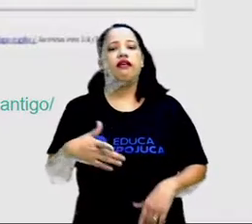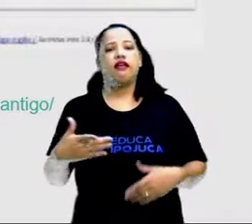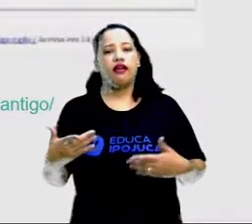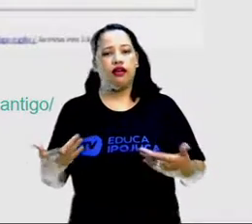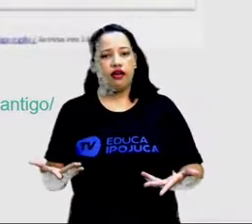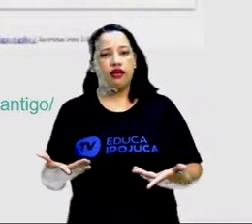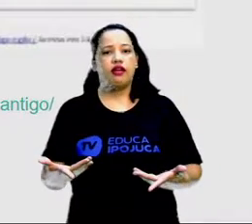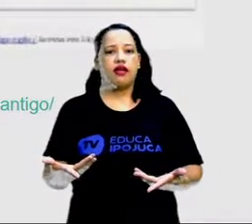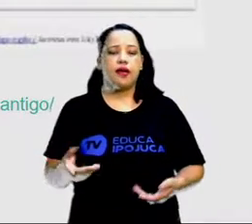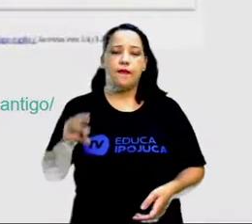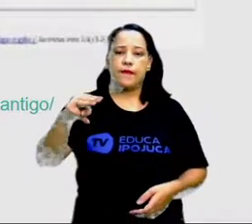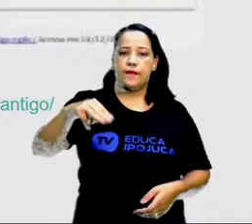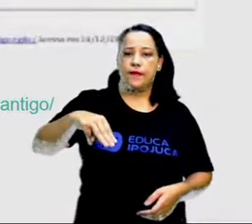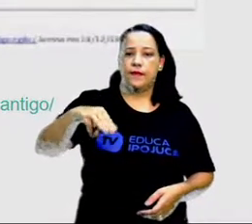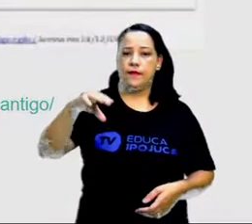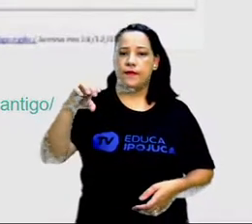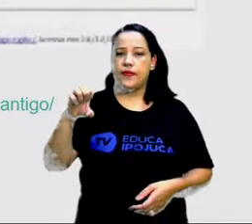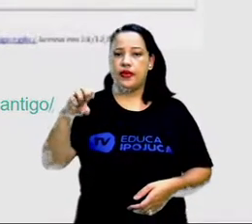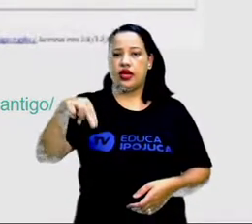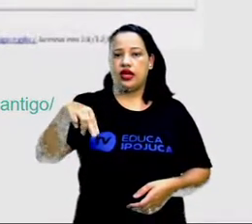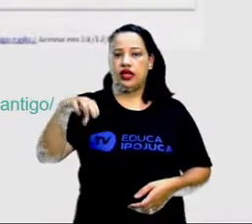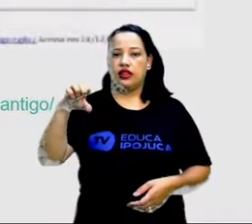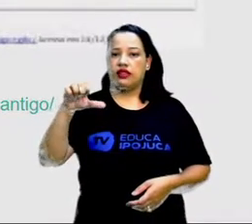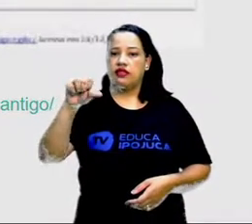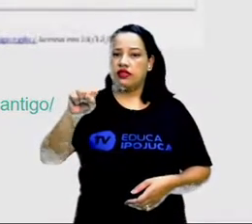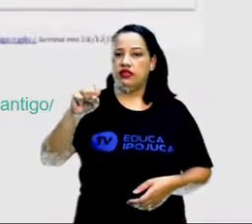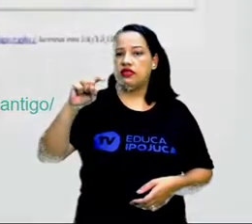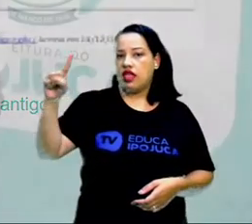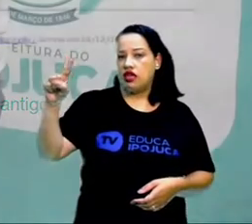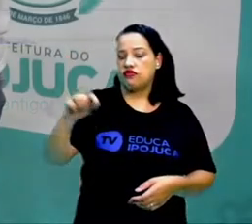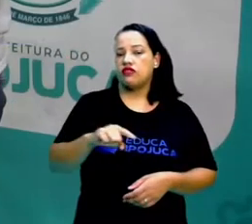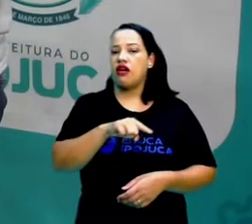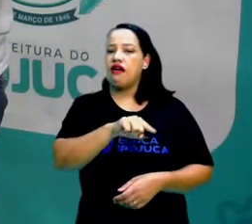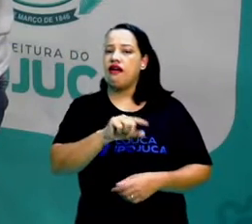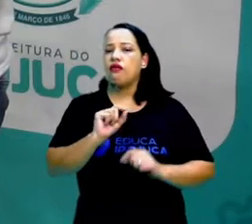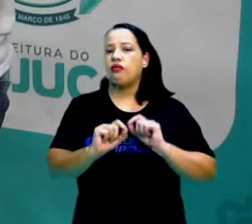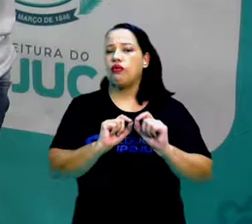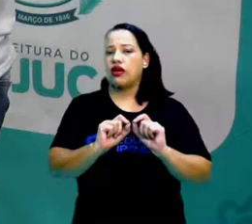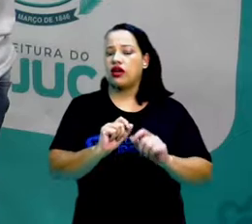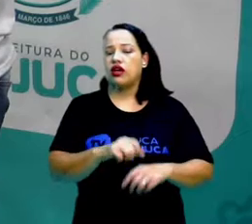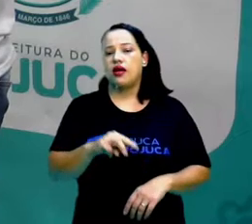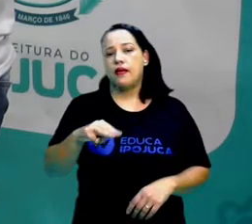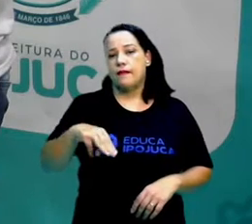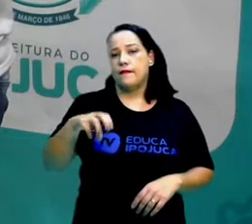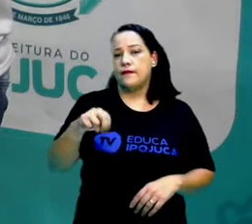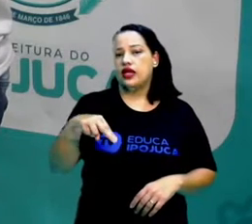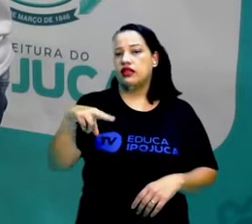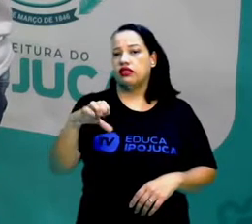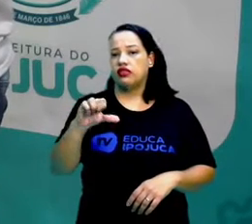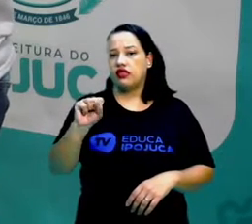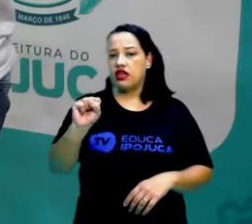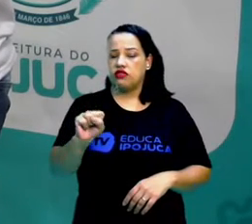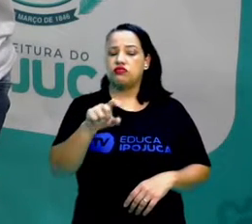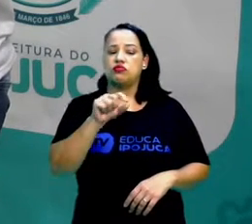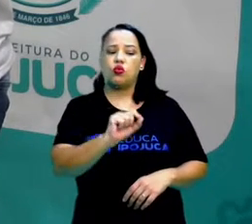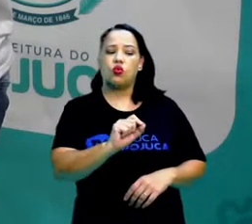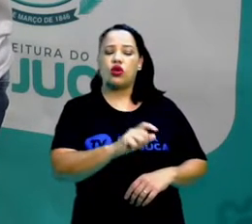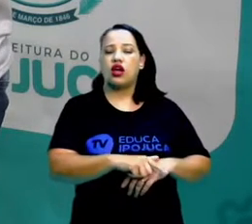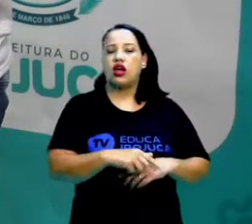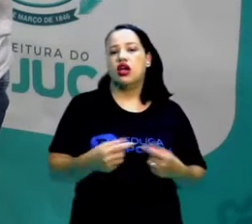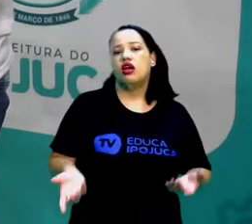está o Menezes o voto D3100 antes de Cristo um mês ele vai unificar